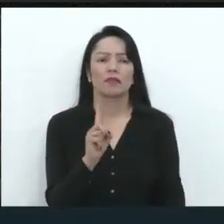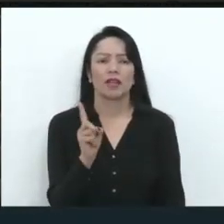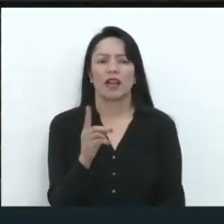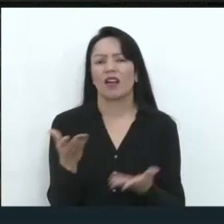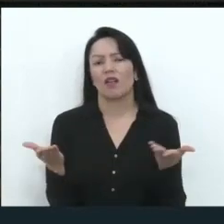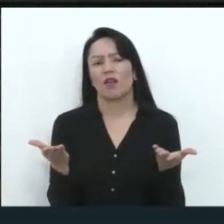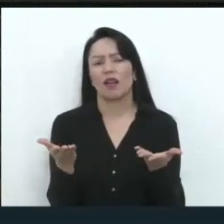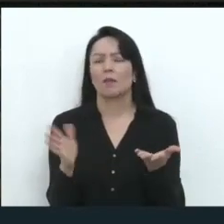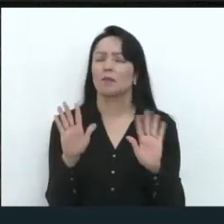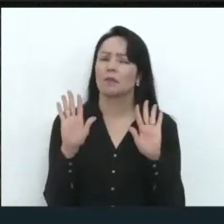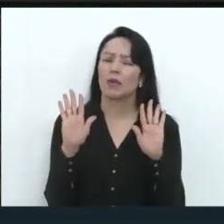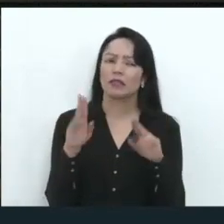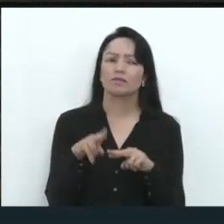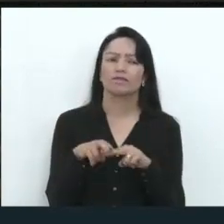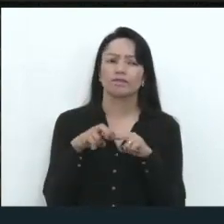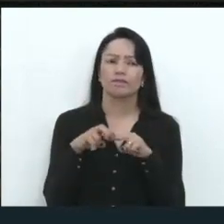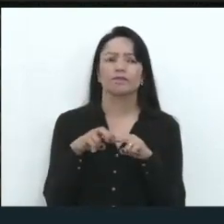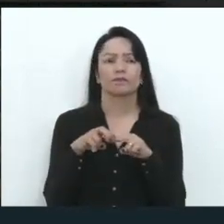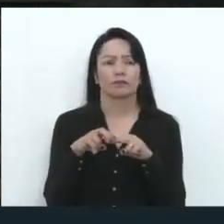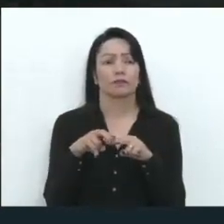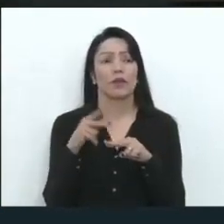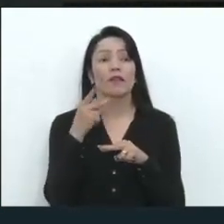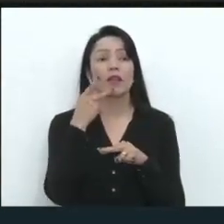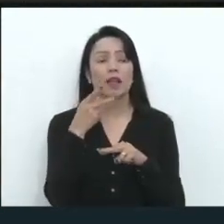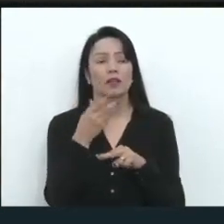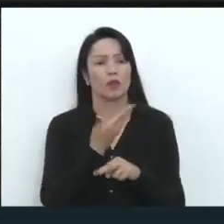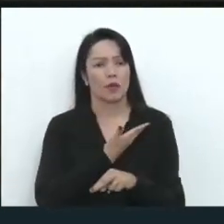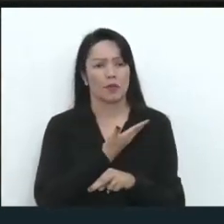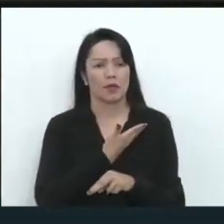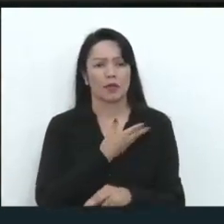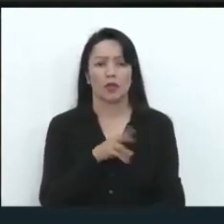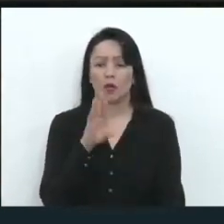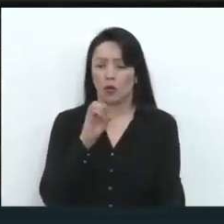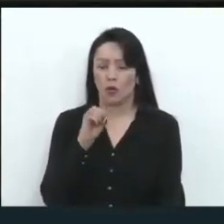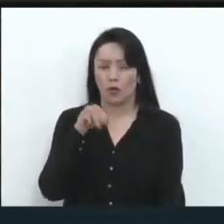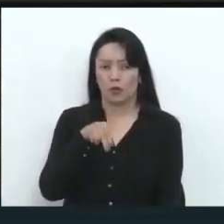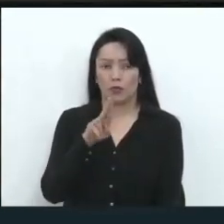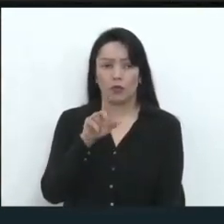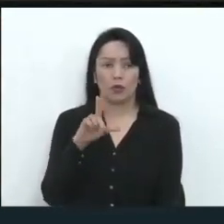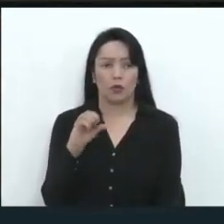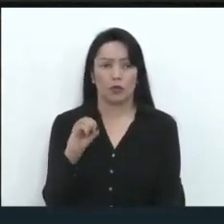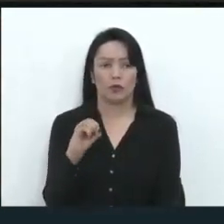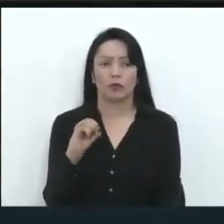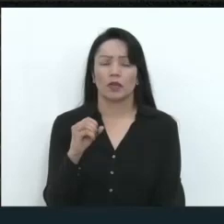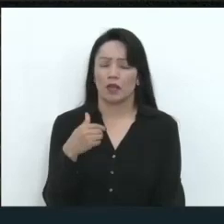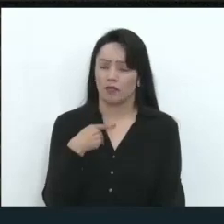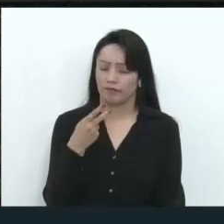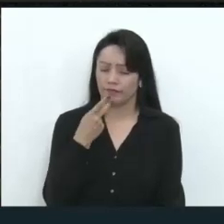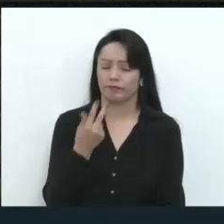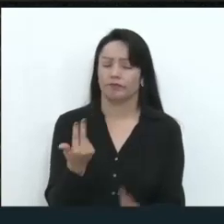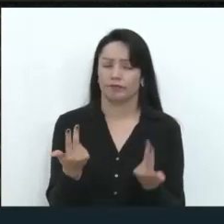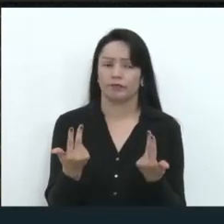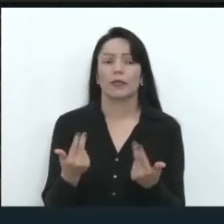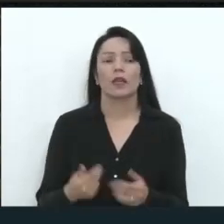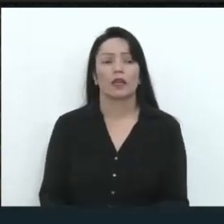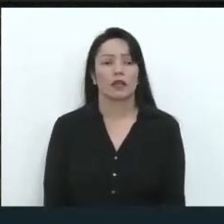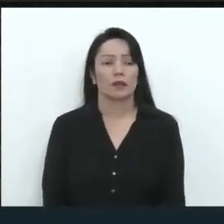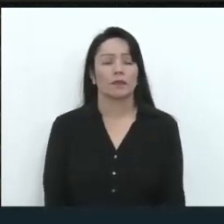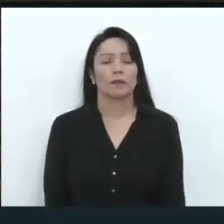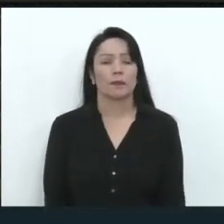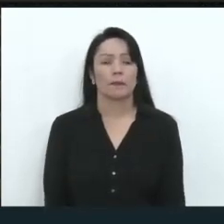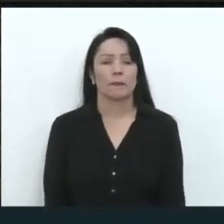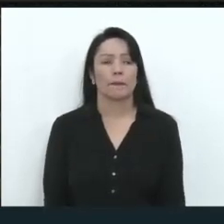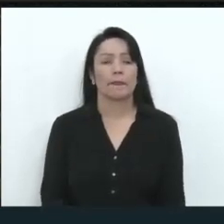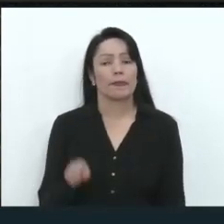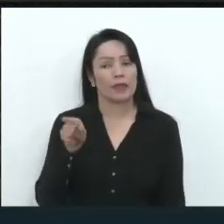momento, mas em razão da manifestação do colega vereador Rômulo, eu não posso deixar de manifestar e dizer que ele